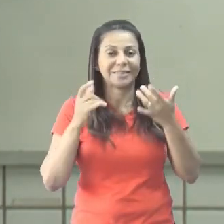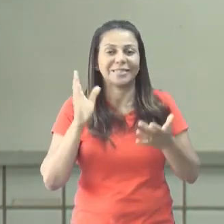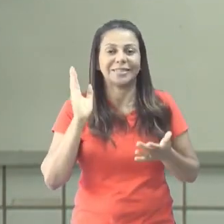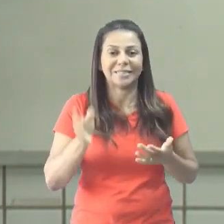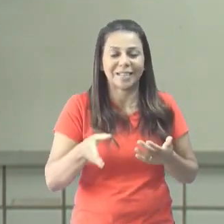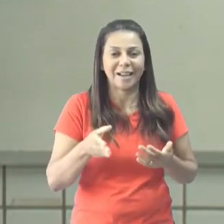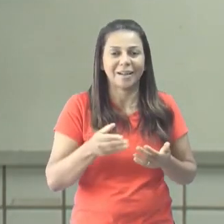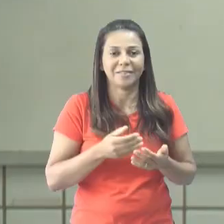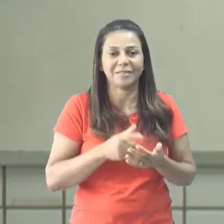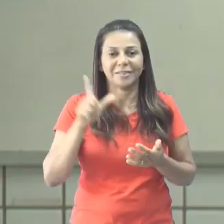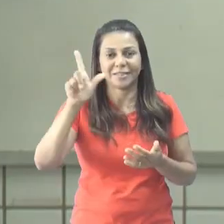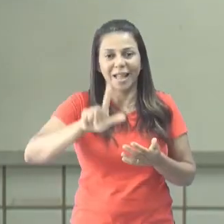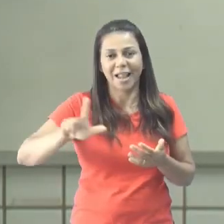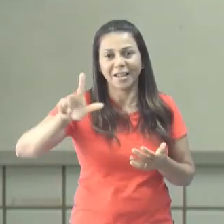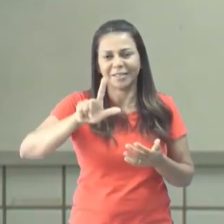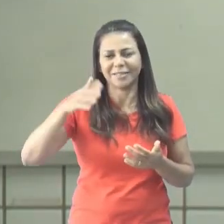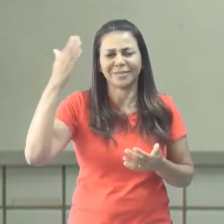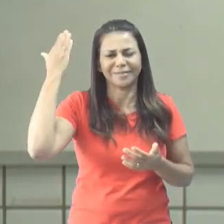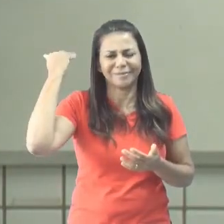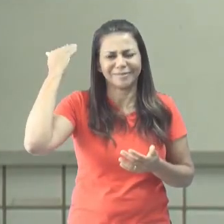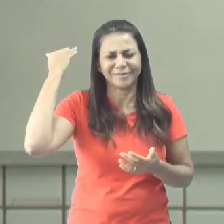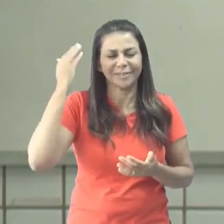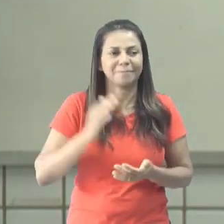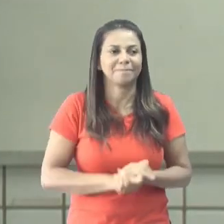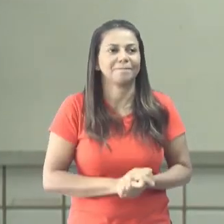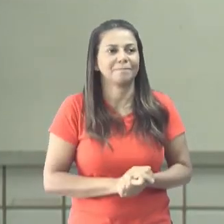na literatura de antigamente, né?